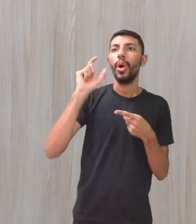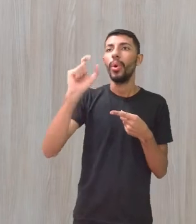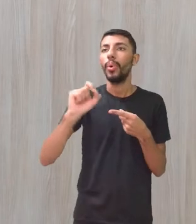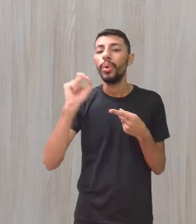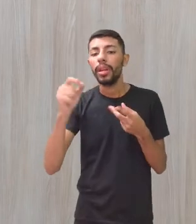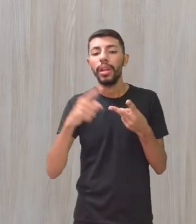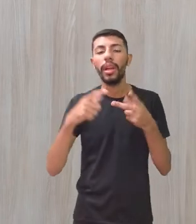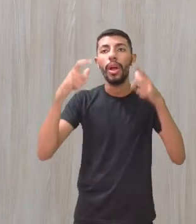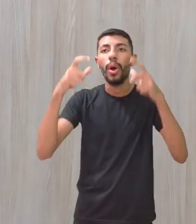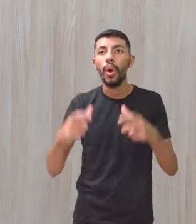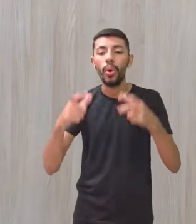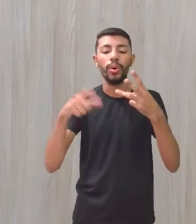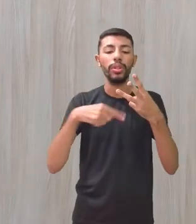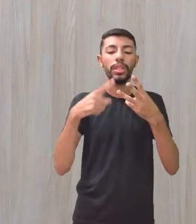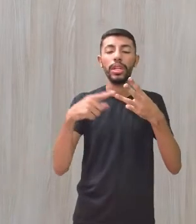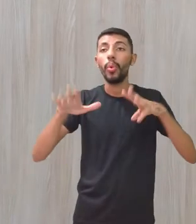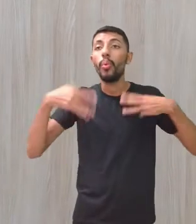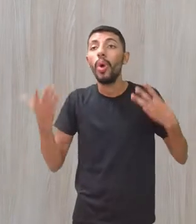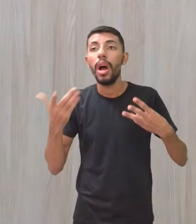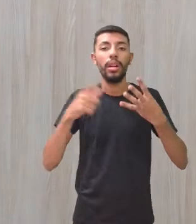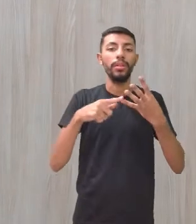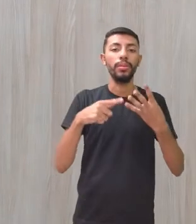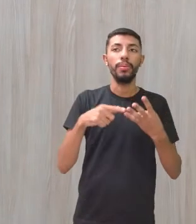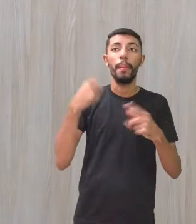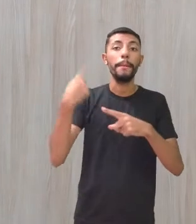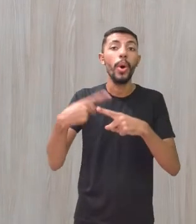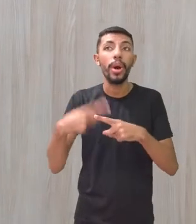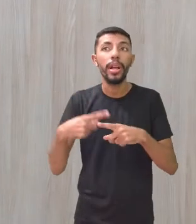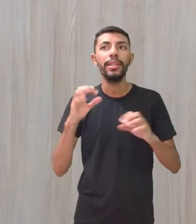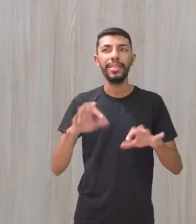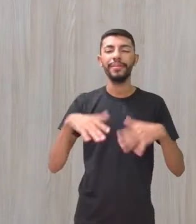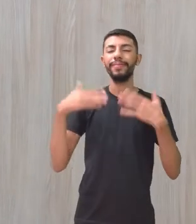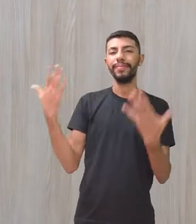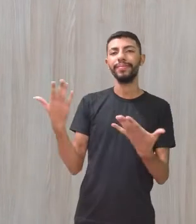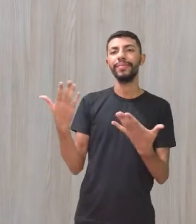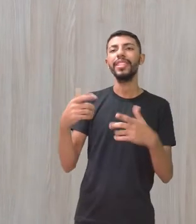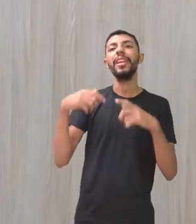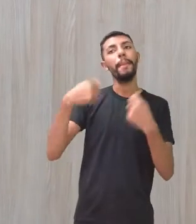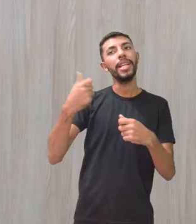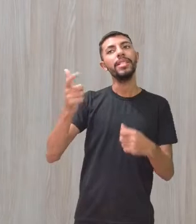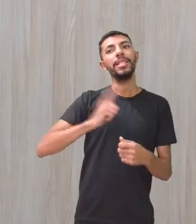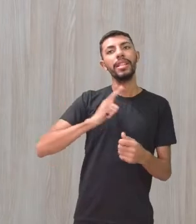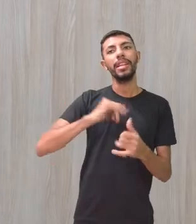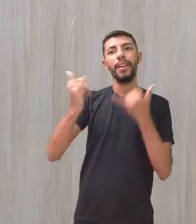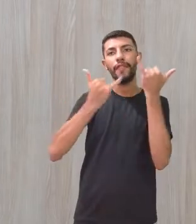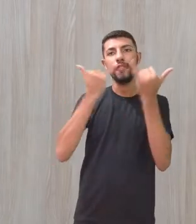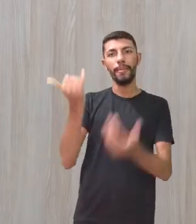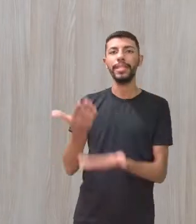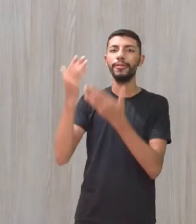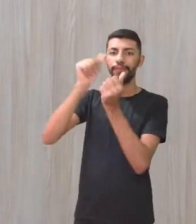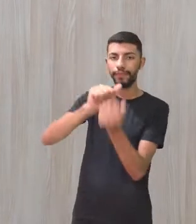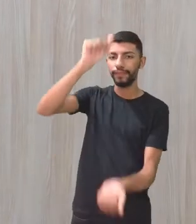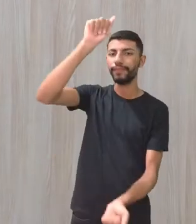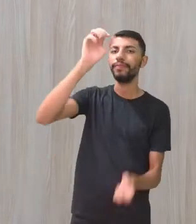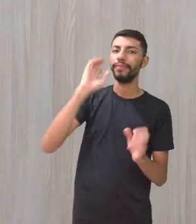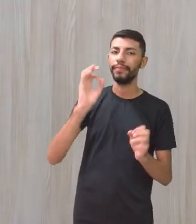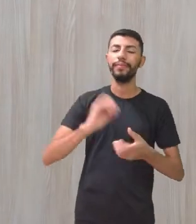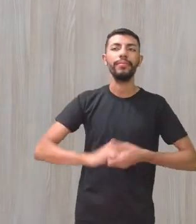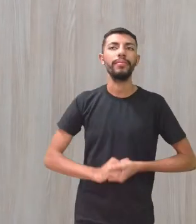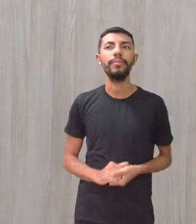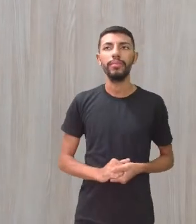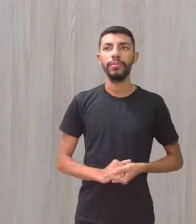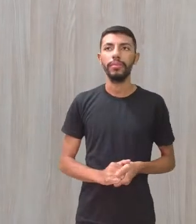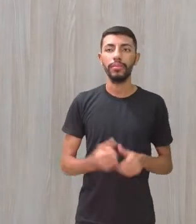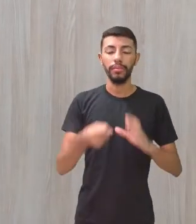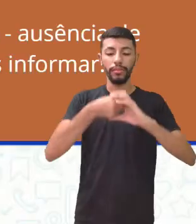certo? Essas informações precisam estar no cartaz, porque senão o público vai ficar perdido com relação à informação. Tá certo? Com